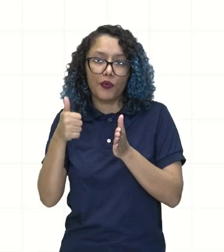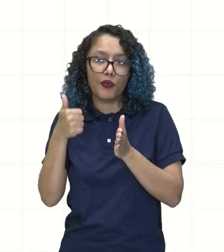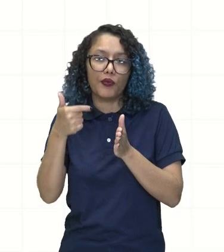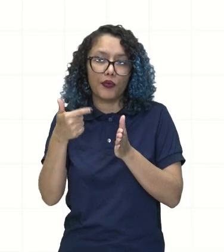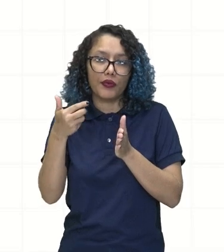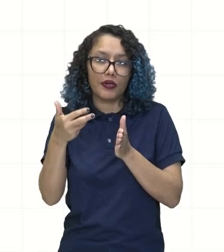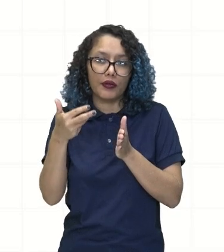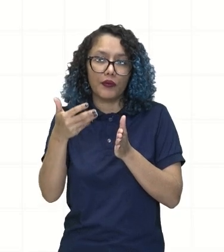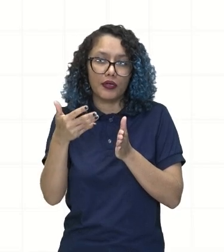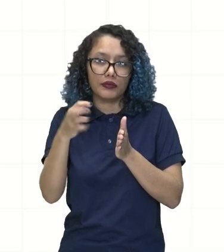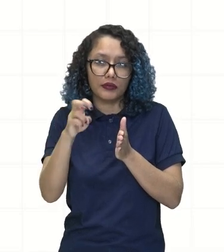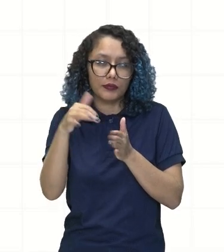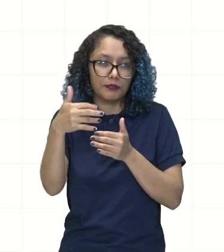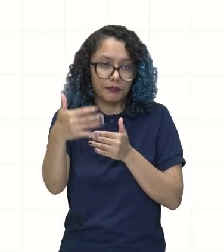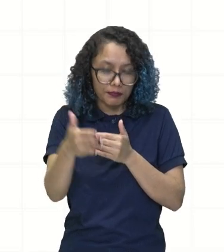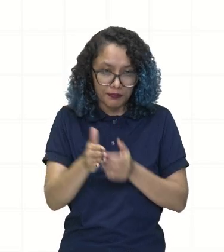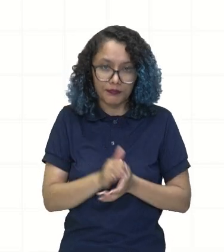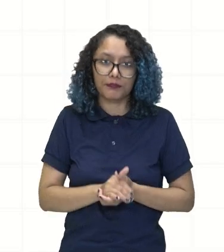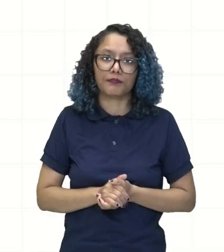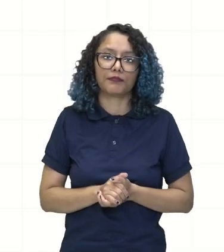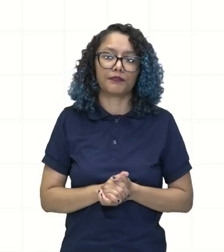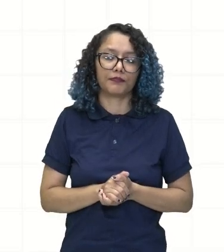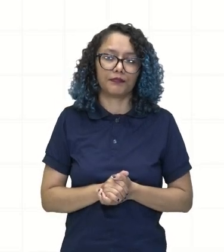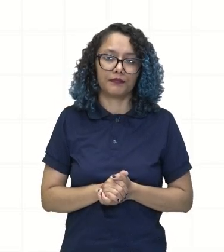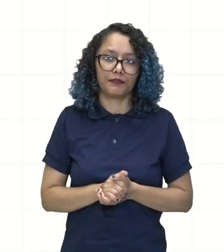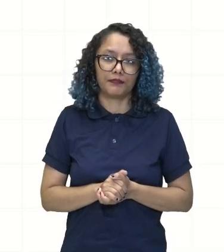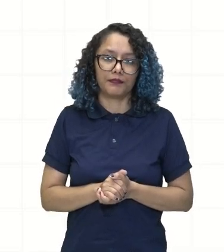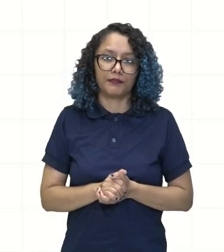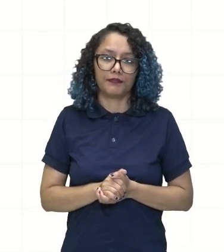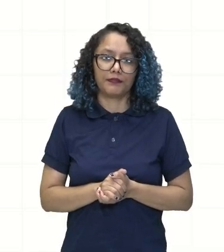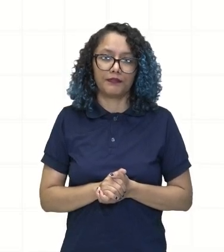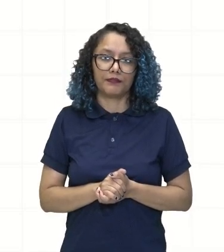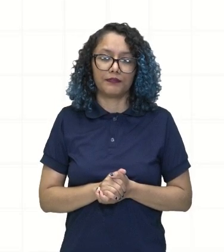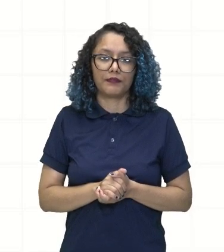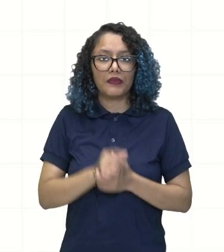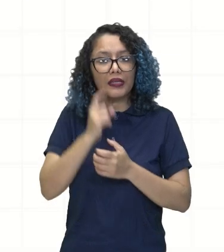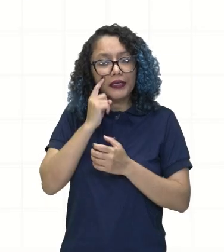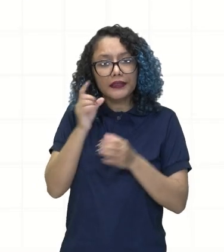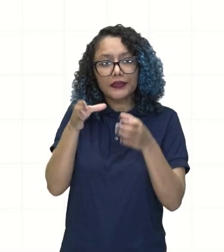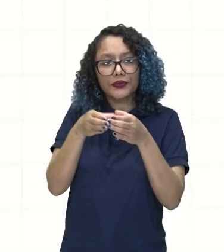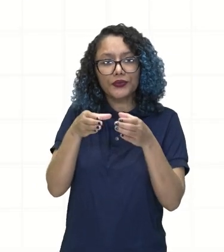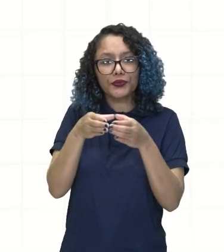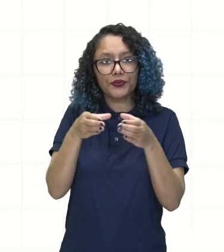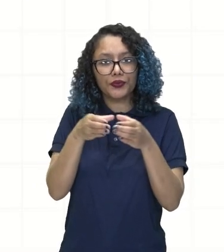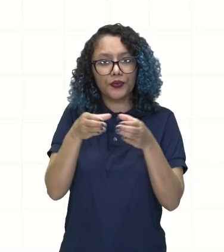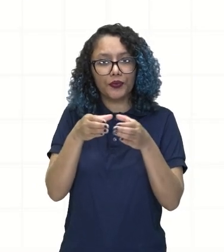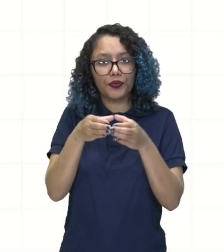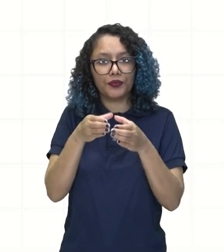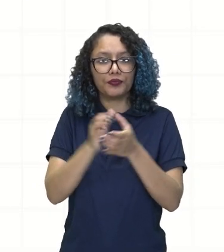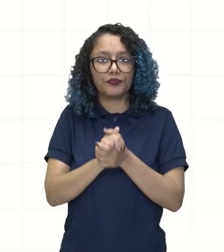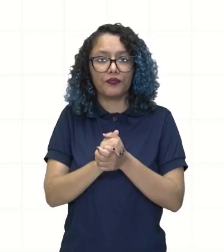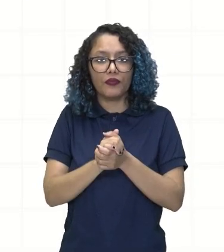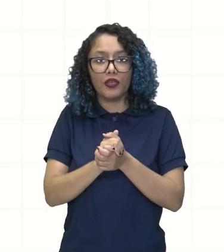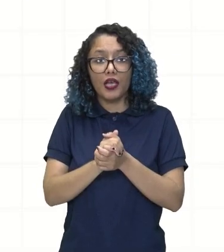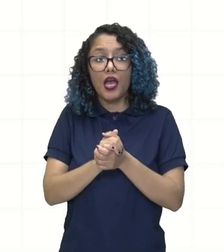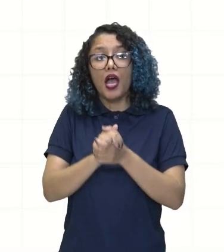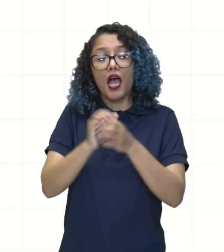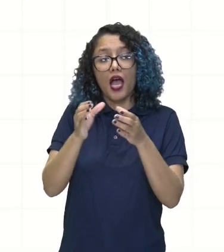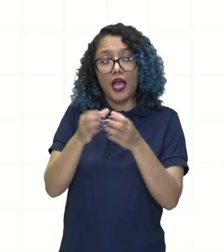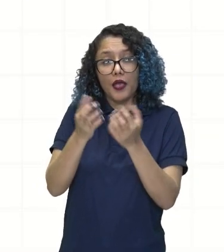3, 4, e assim por diante. Esse conjunto aqui é o mesmo conjunto dos